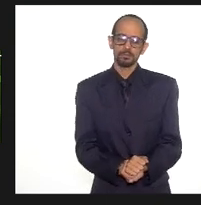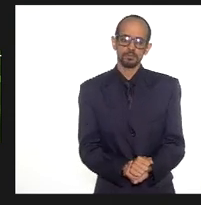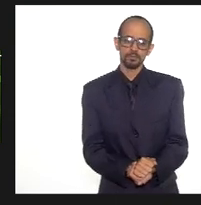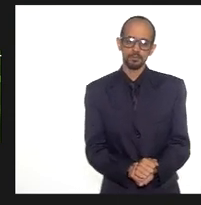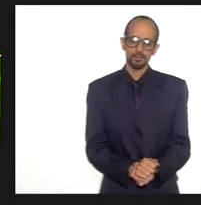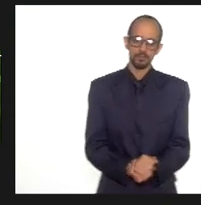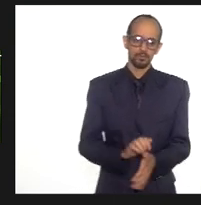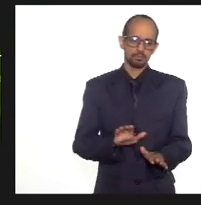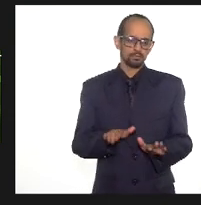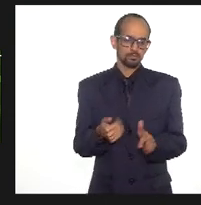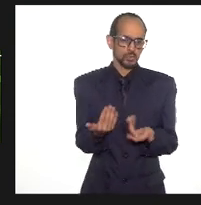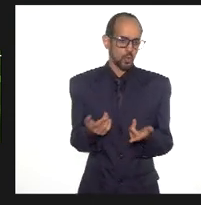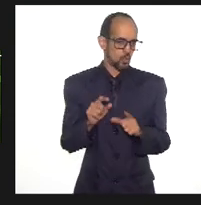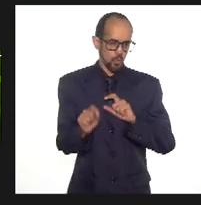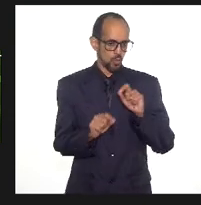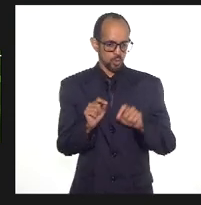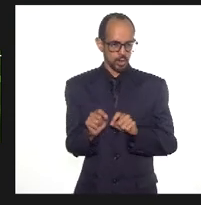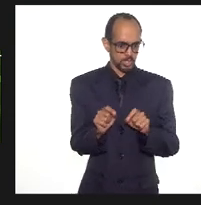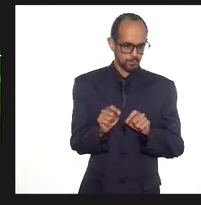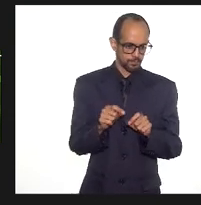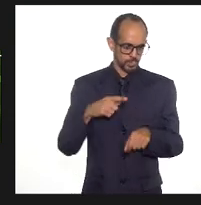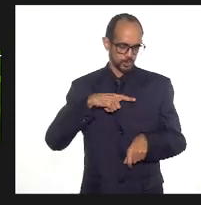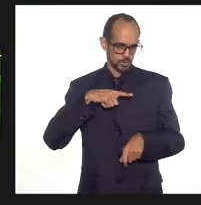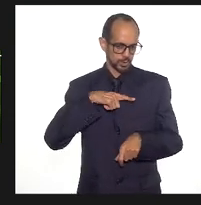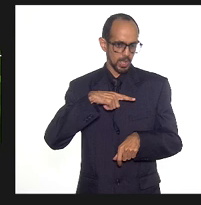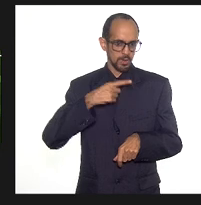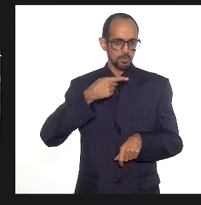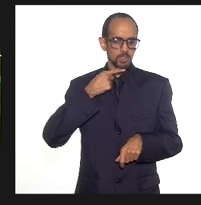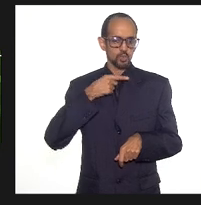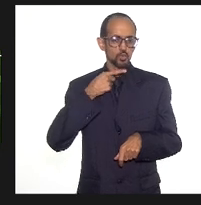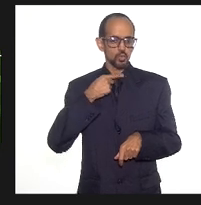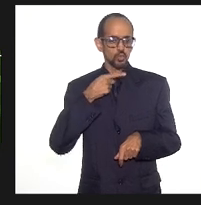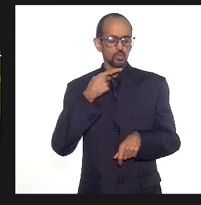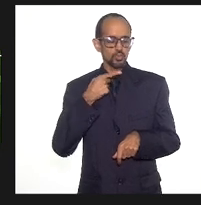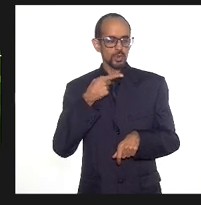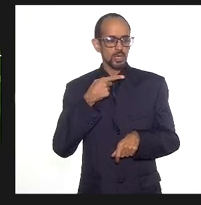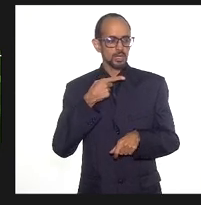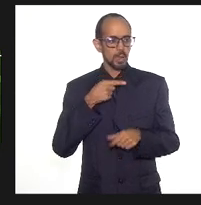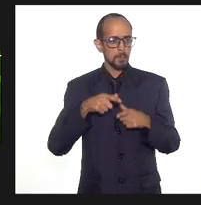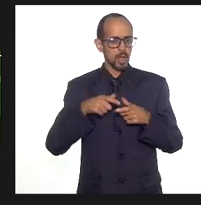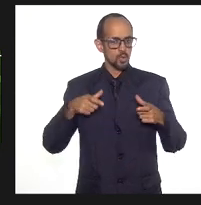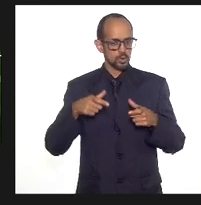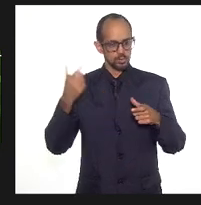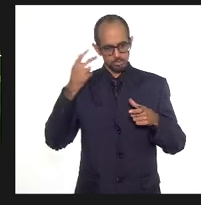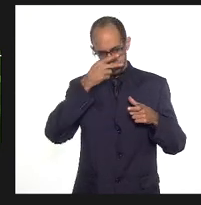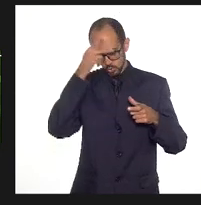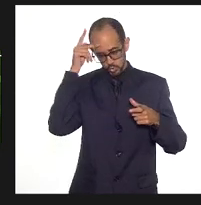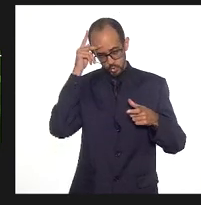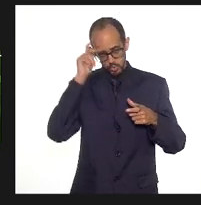Bom, então, aqui existe uma dúvida, né, lançada a respeito da